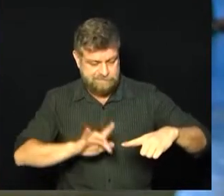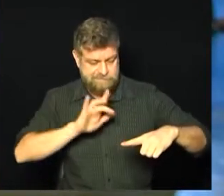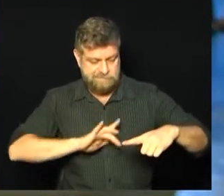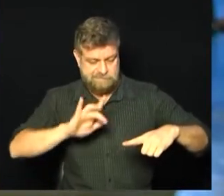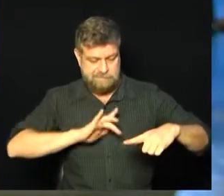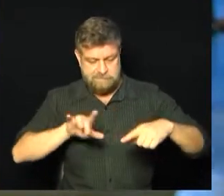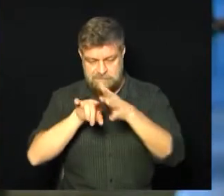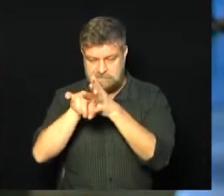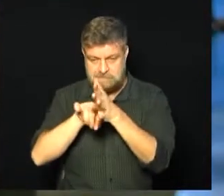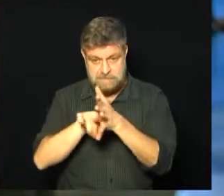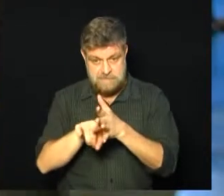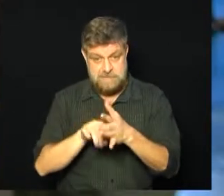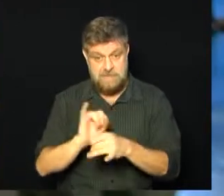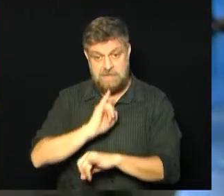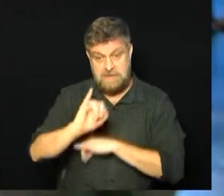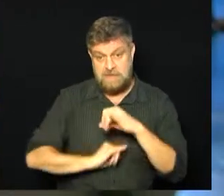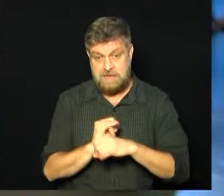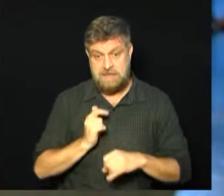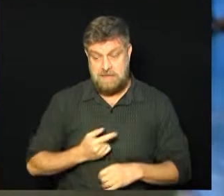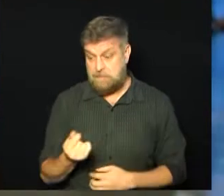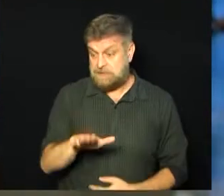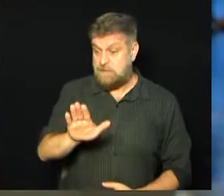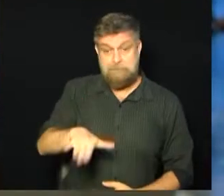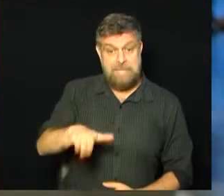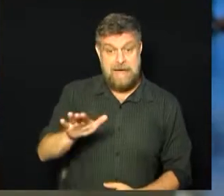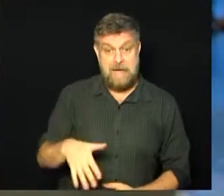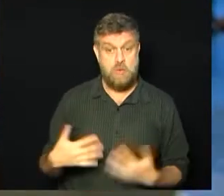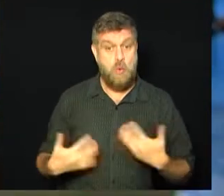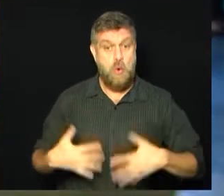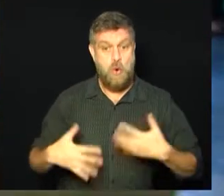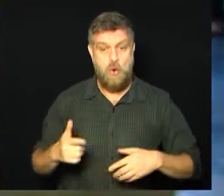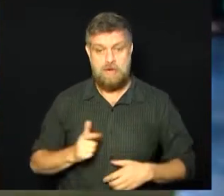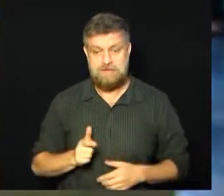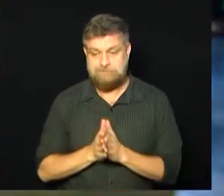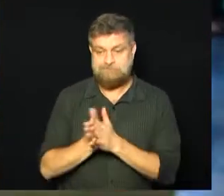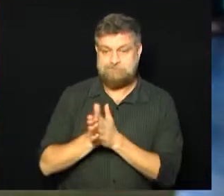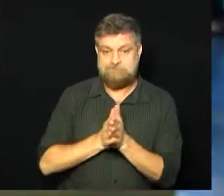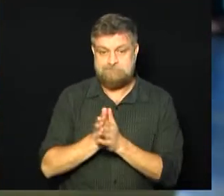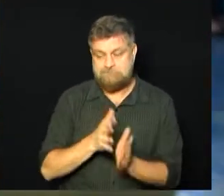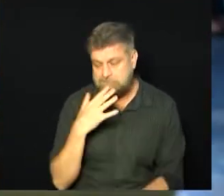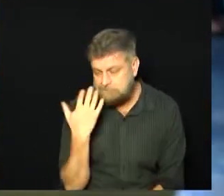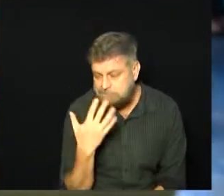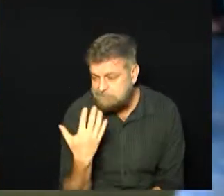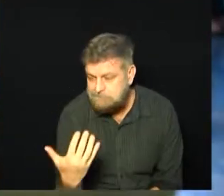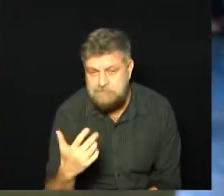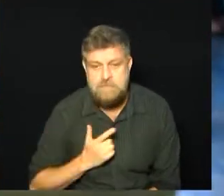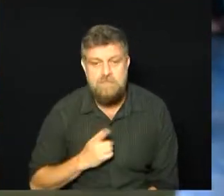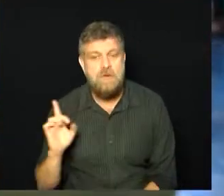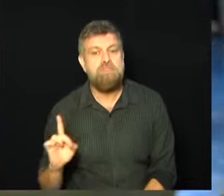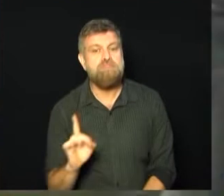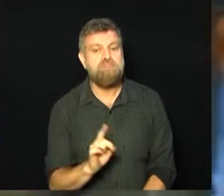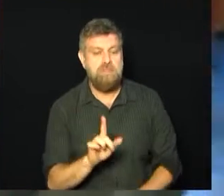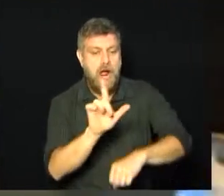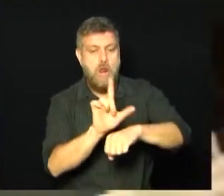sites de pesquisa da internet, alguma promoção, algum preço muito tentador, ou quem não passou na frente de alguma loja, em